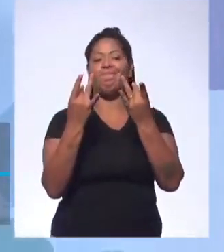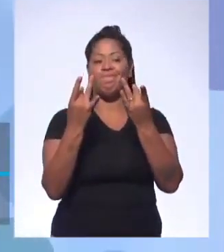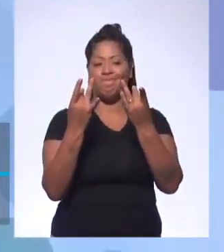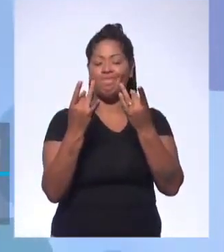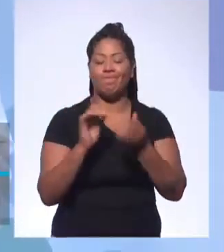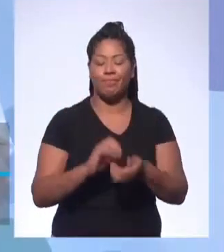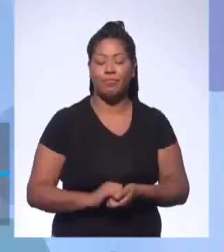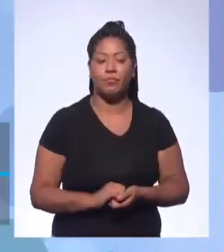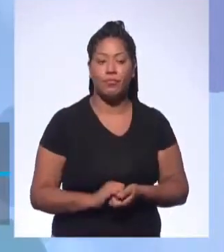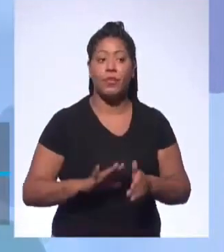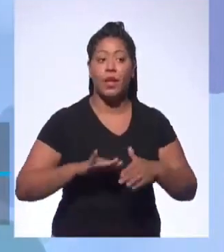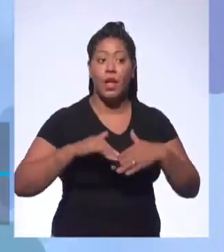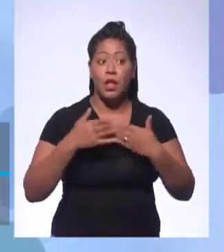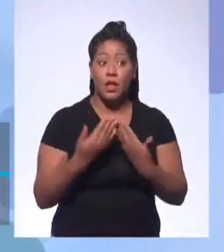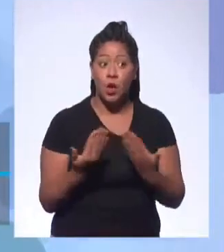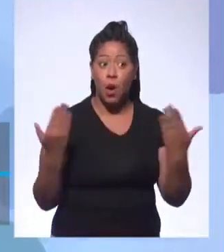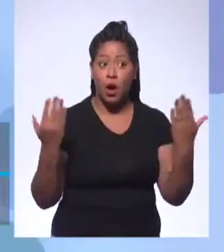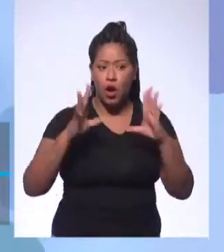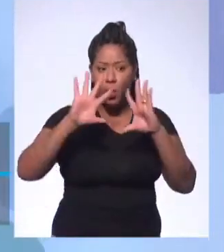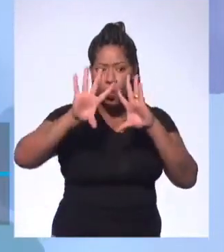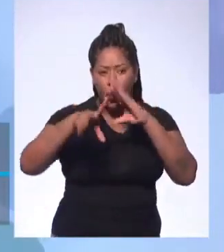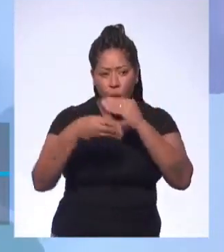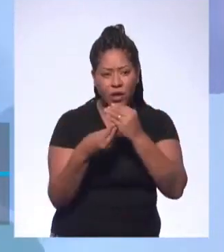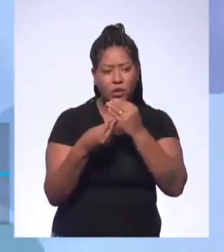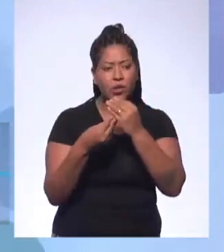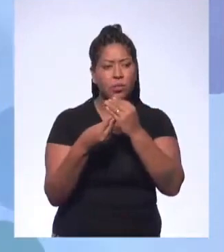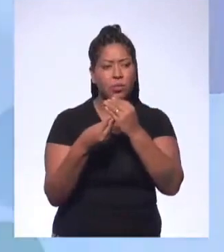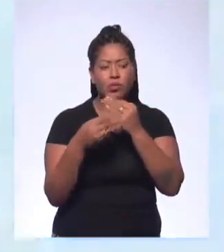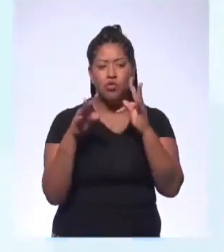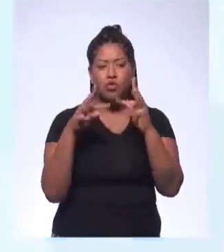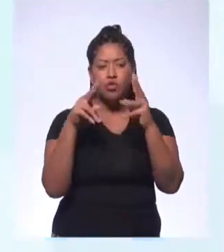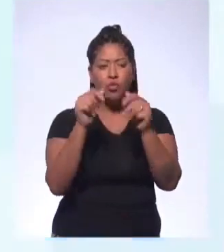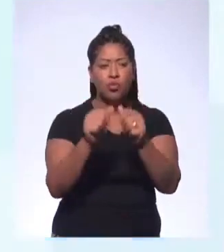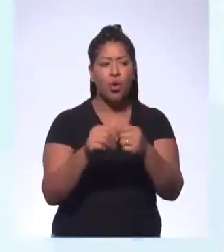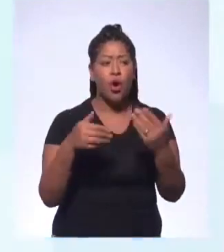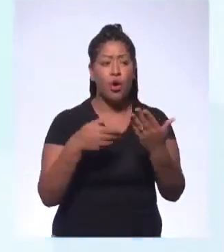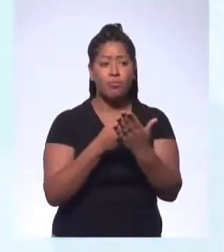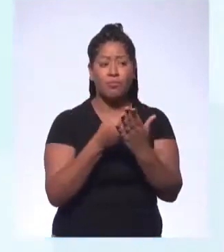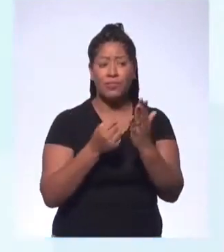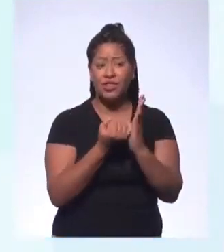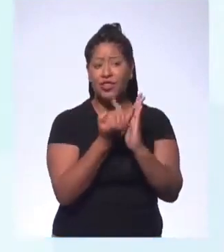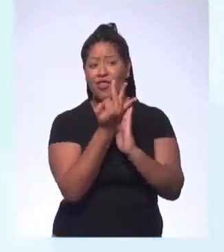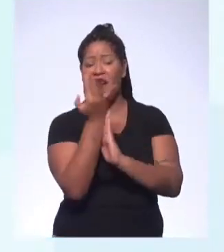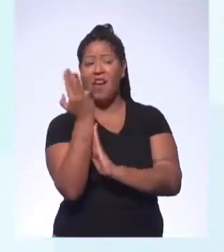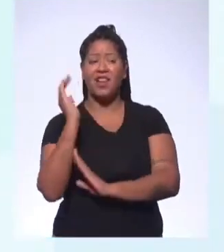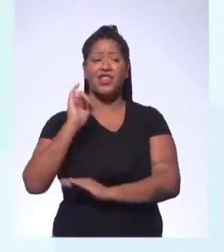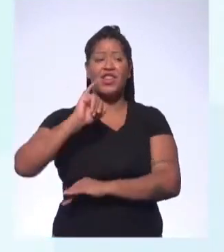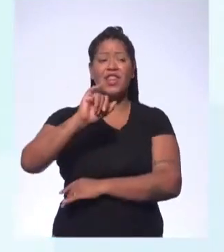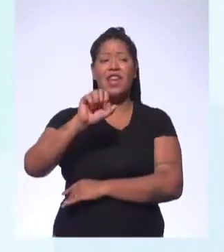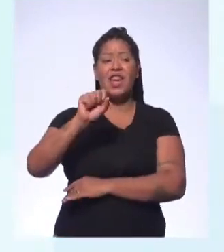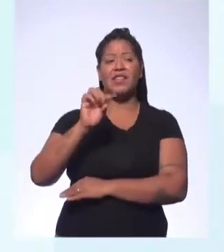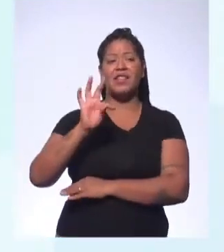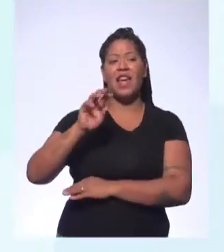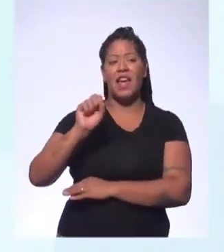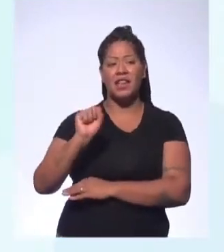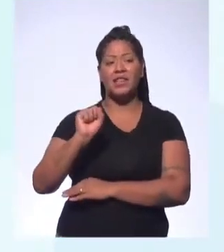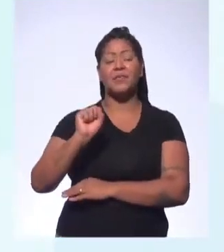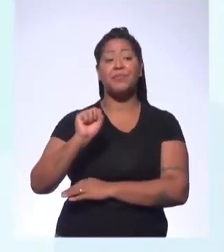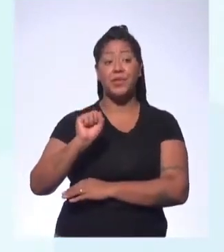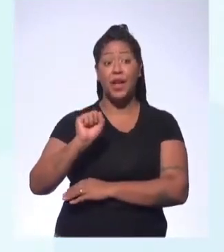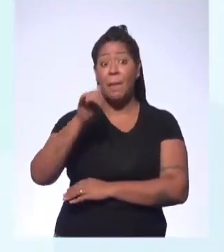complicado. Bom, vamos fazer uma sistematização aí. Então, né, existem muitas ISTs e a melhor forma